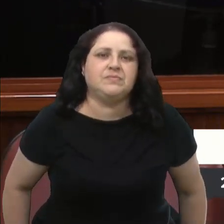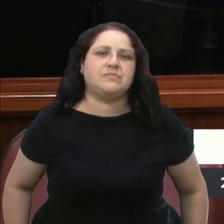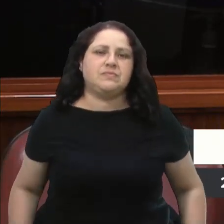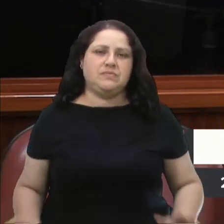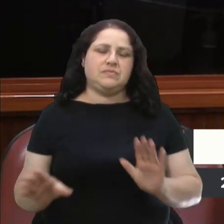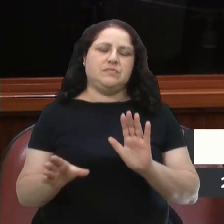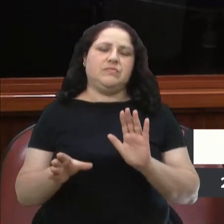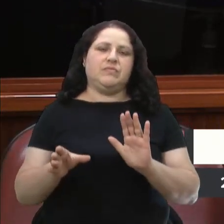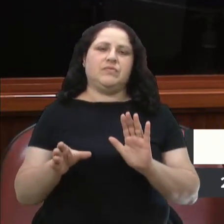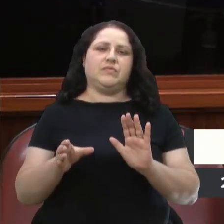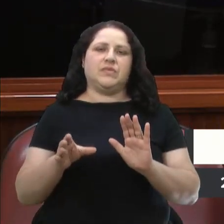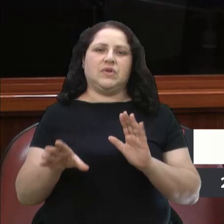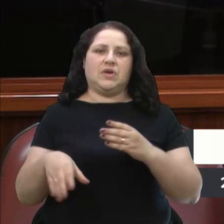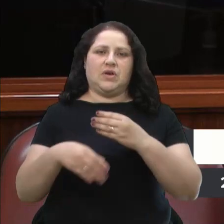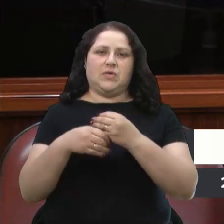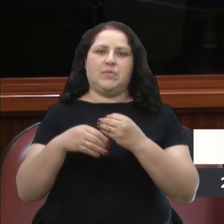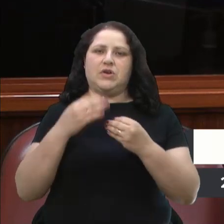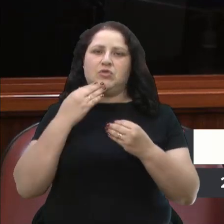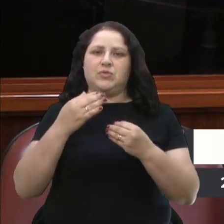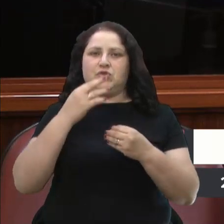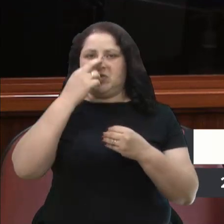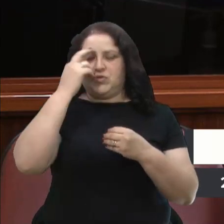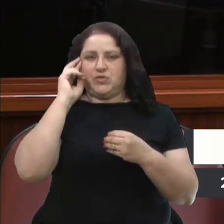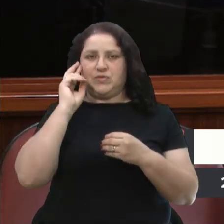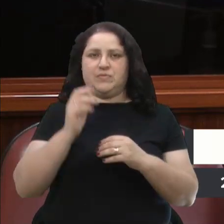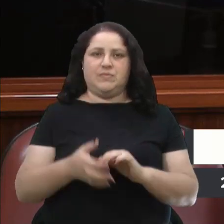momento oportuno, eu já lhe concedo.